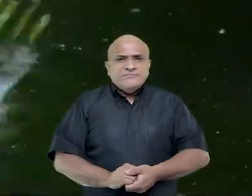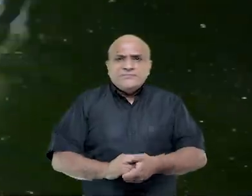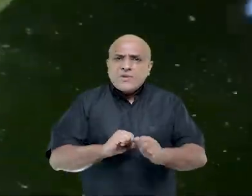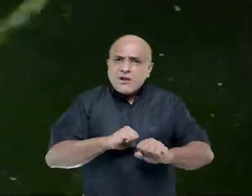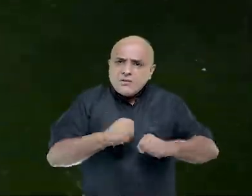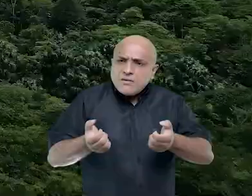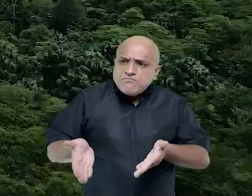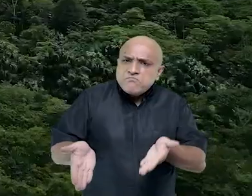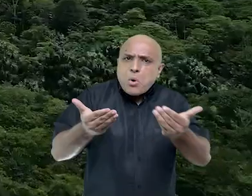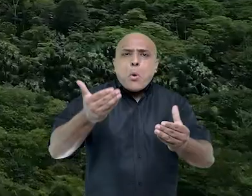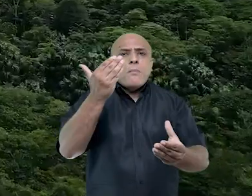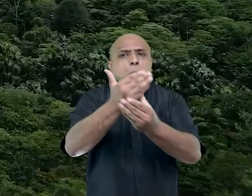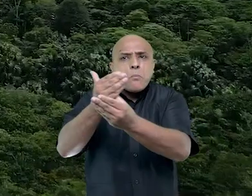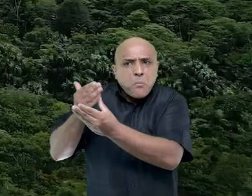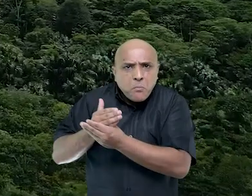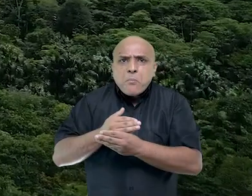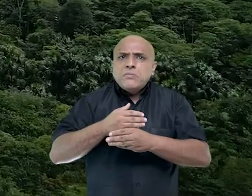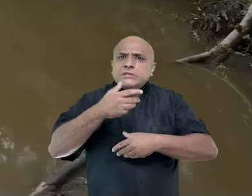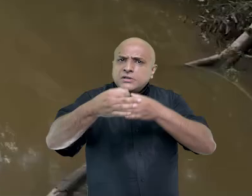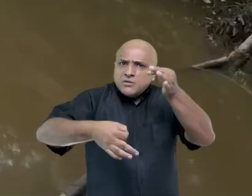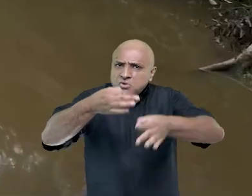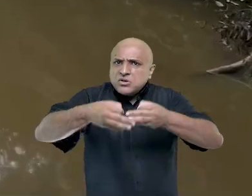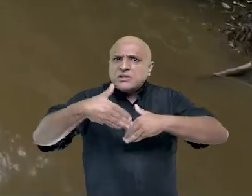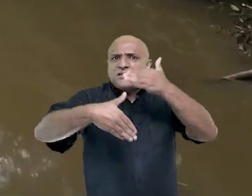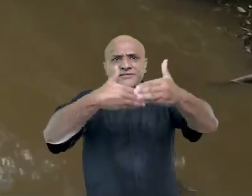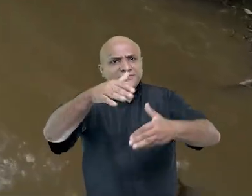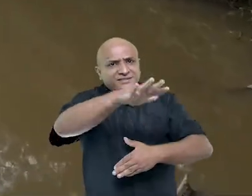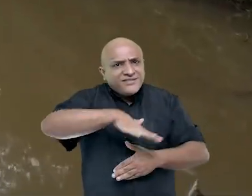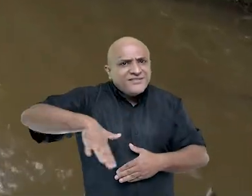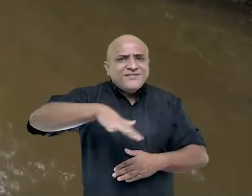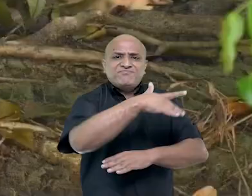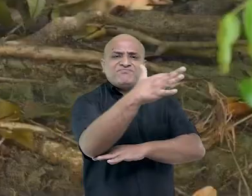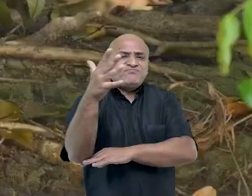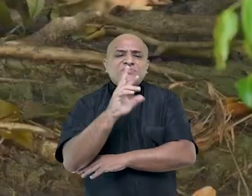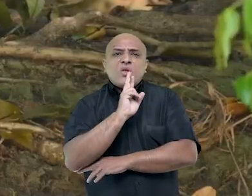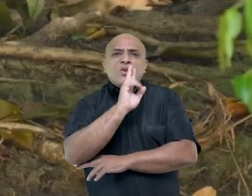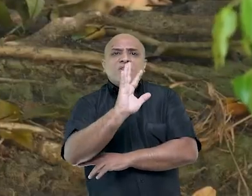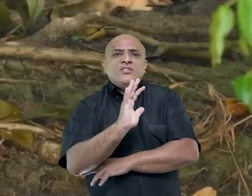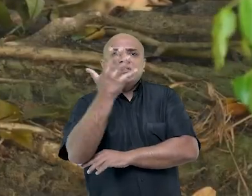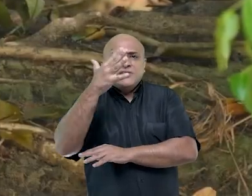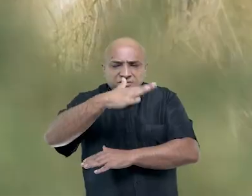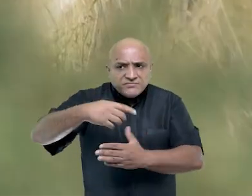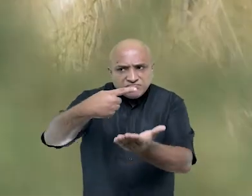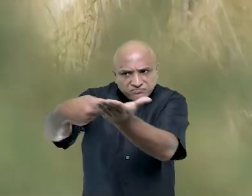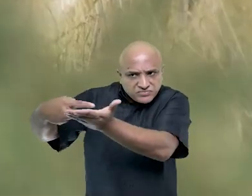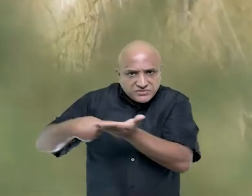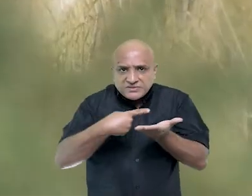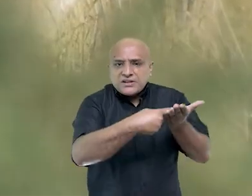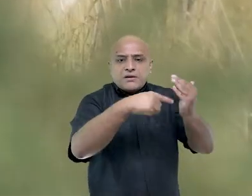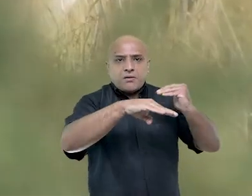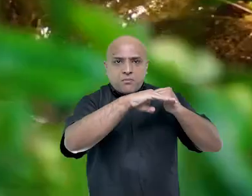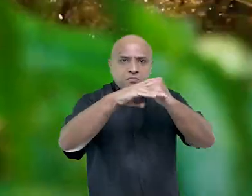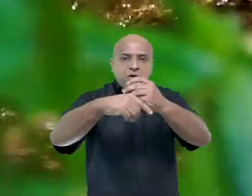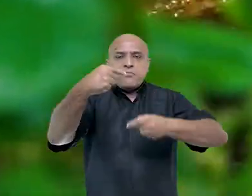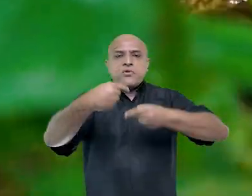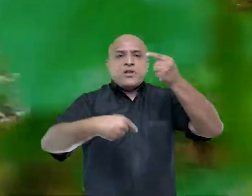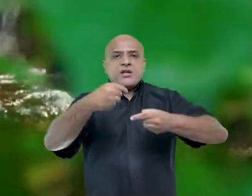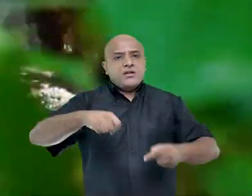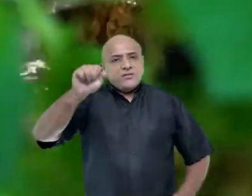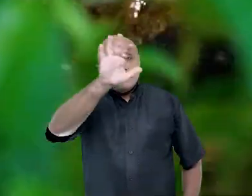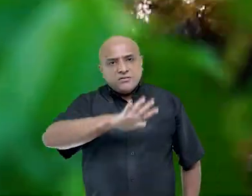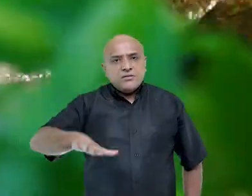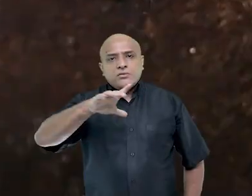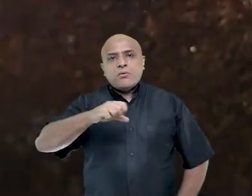Impulsionar o julgamento de processos ambientais e incentivar soluções consensuais alinhadas à política nacional do